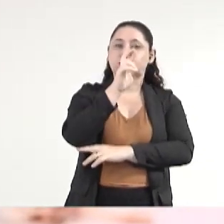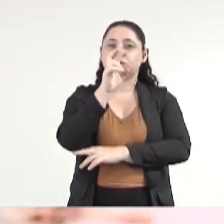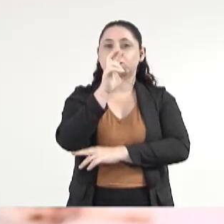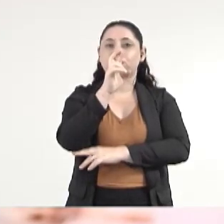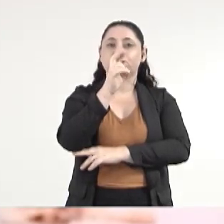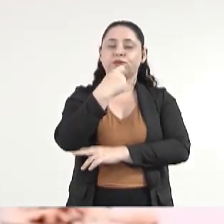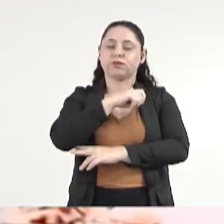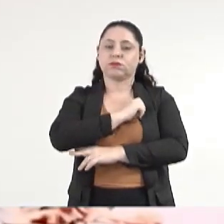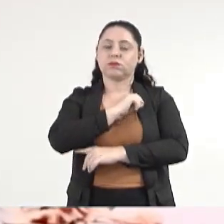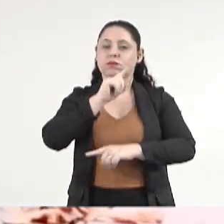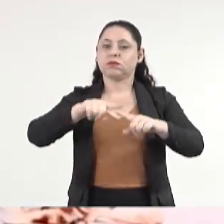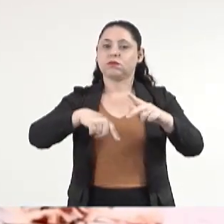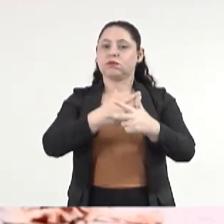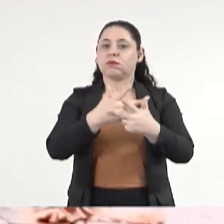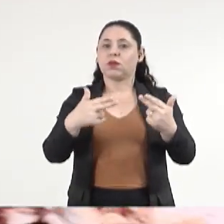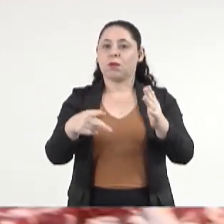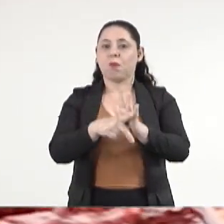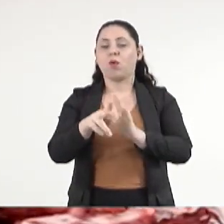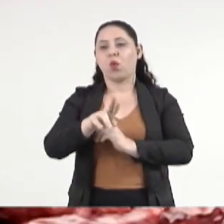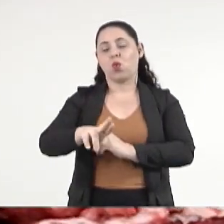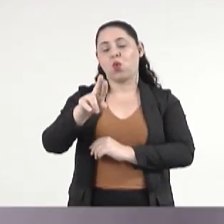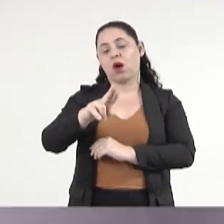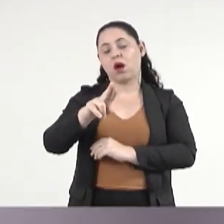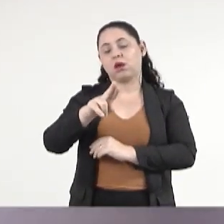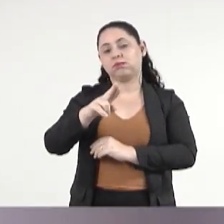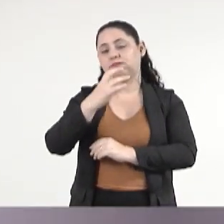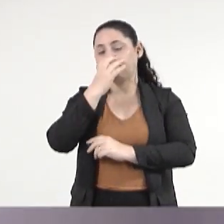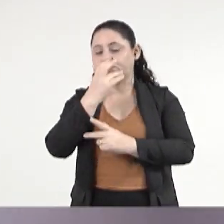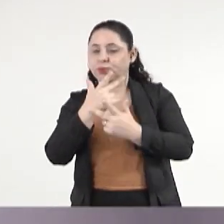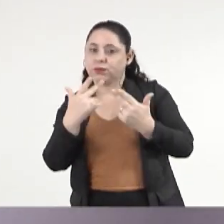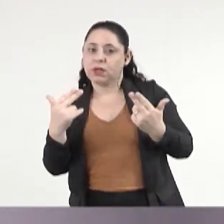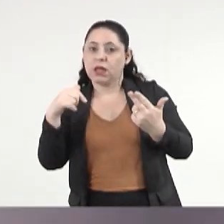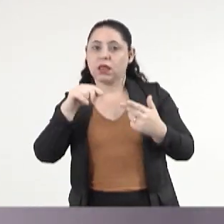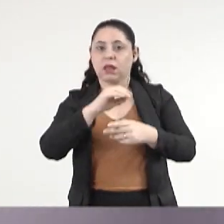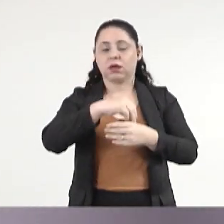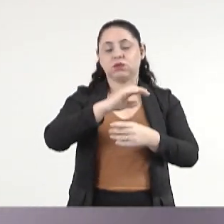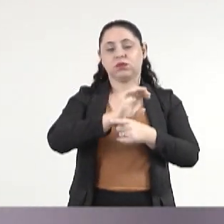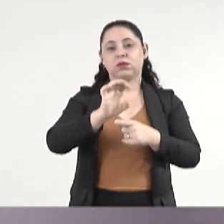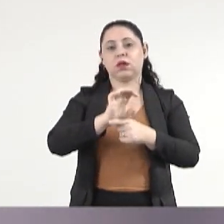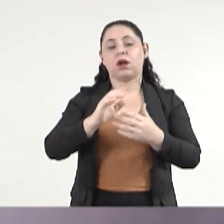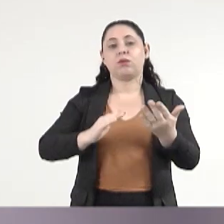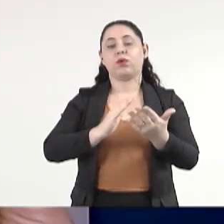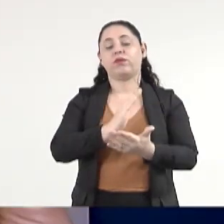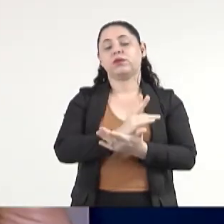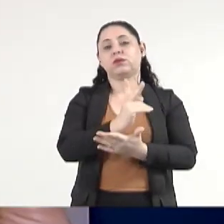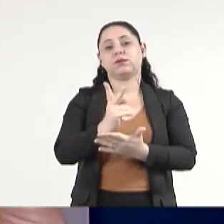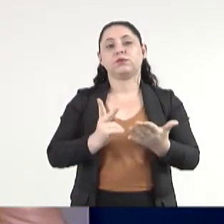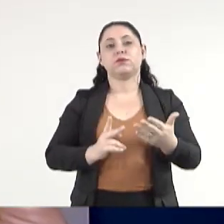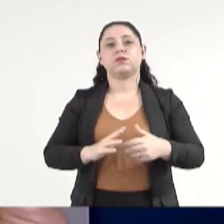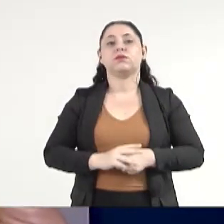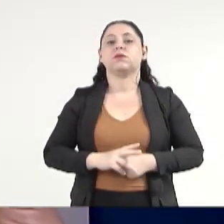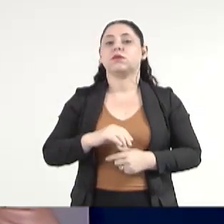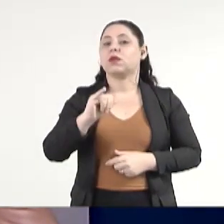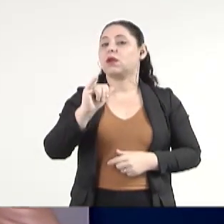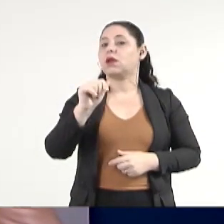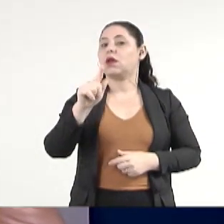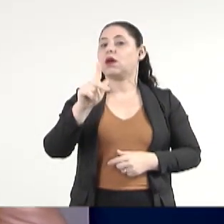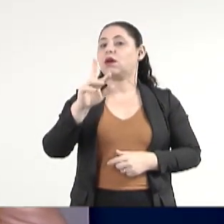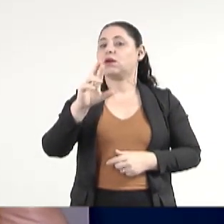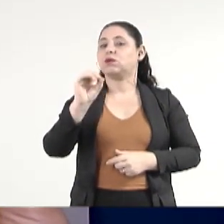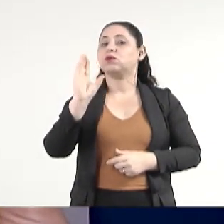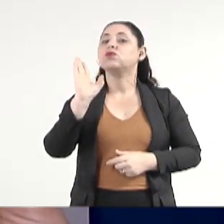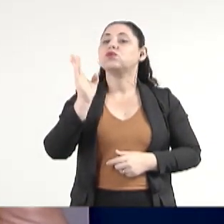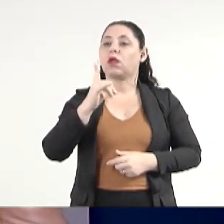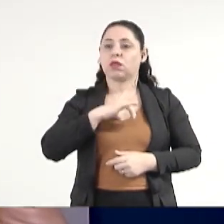e fiscalização de produtos de origem animal no Estado, cujo parecer foi aprovado pela comissão. A Iagro já faz